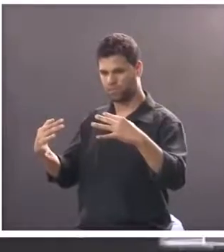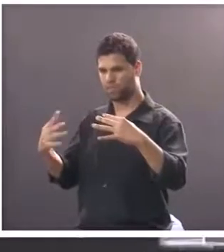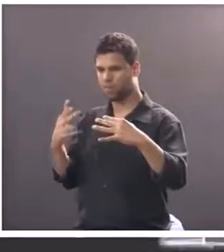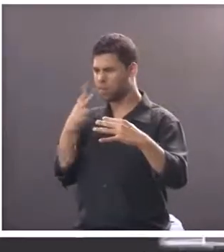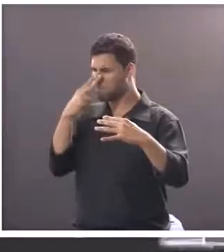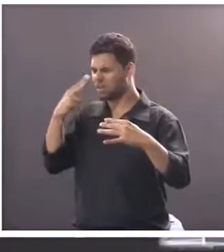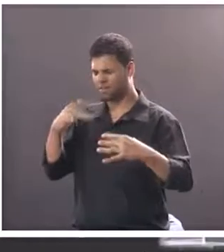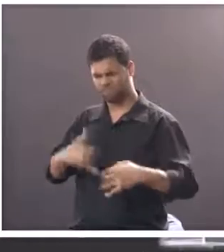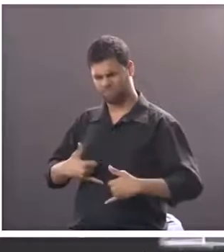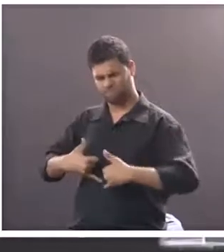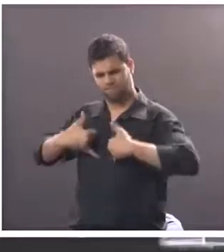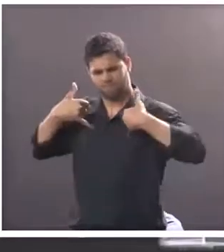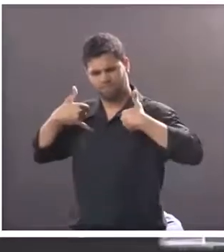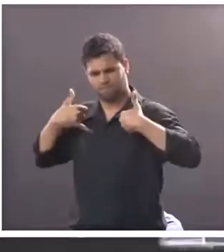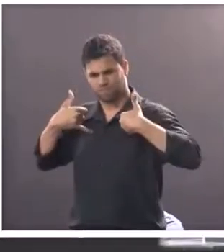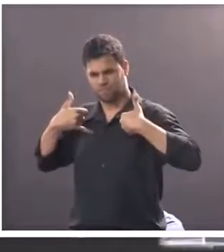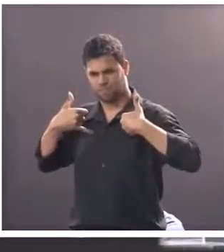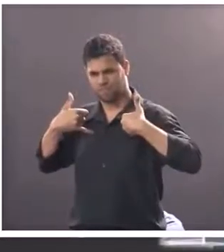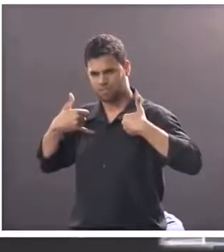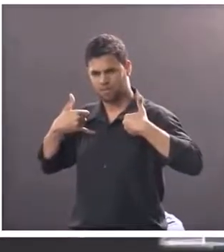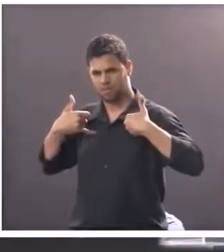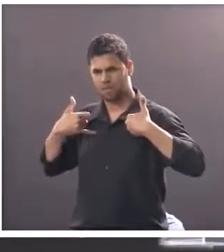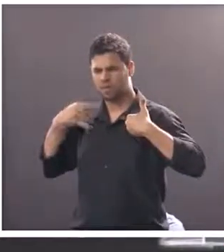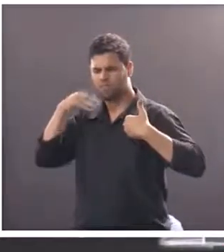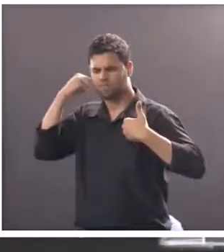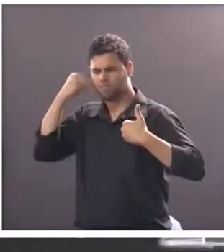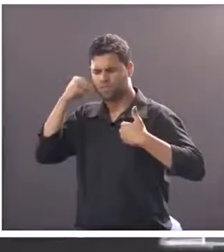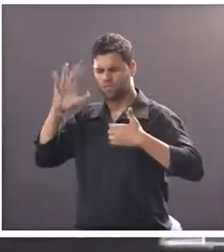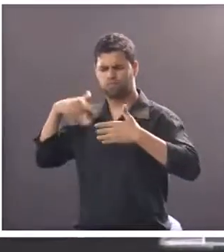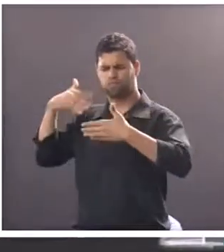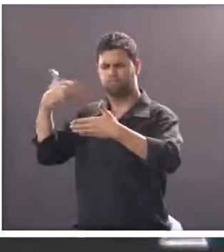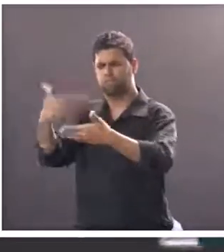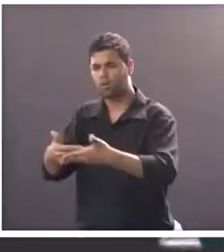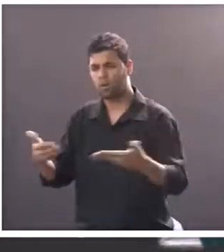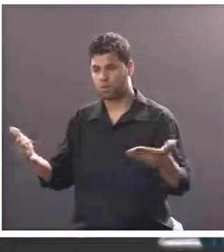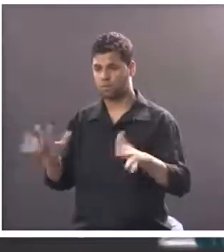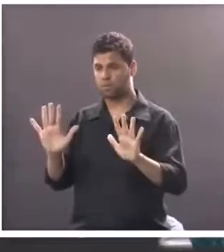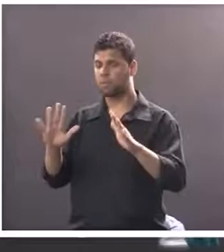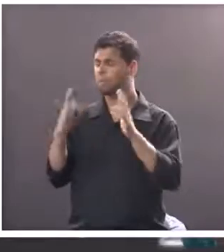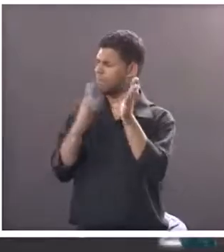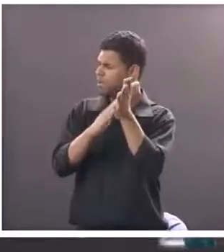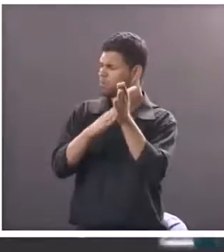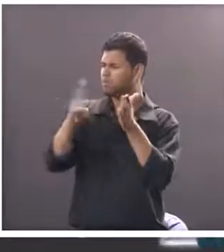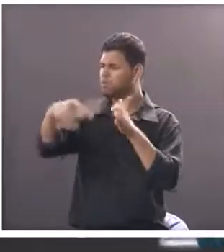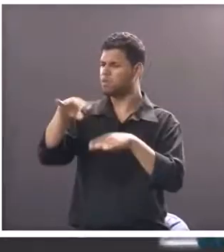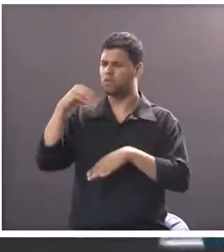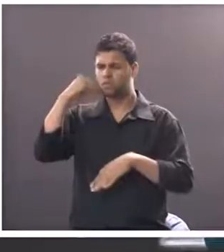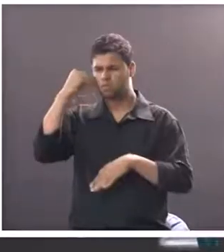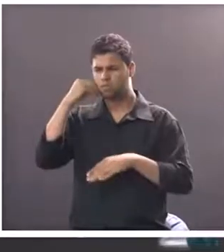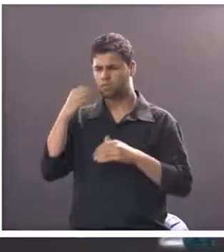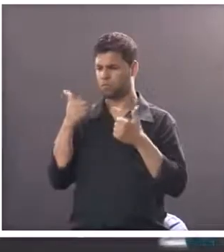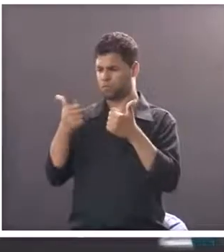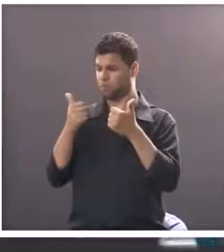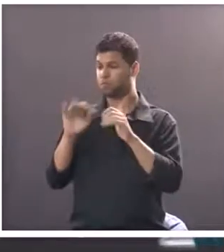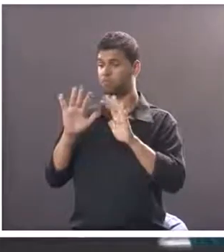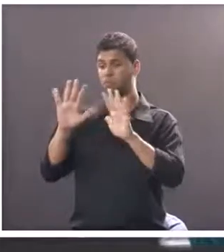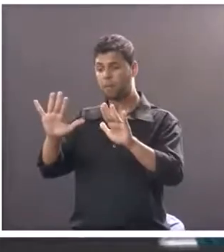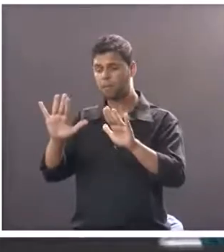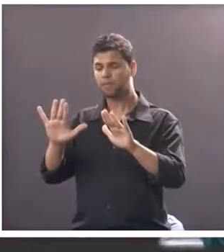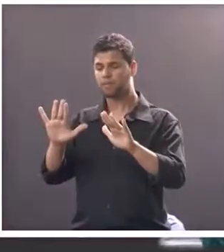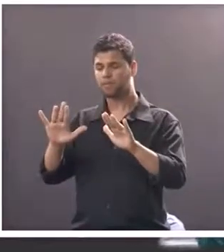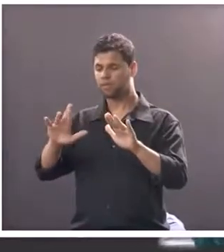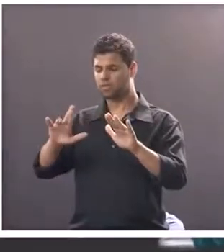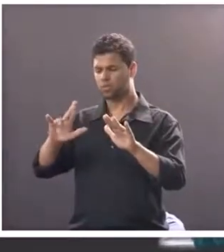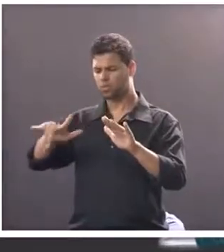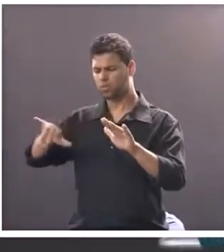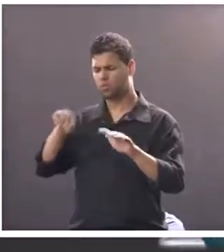que só porque você tem uma experiência, parabéns, não desmereço ninguém, não que você se torne PhD 2, 10, 15